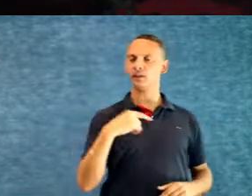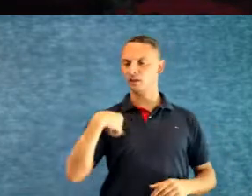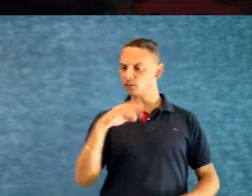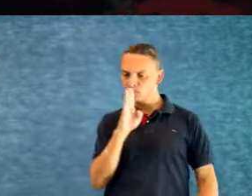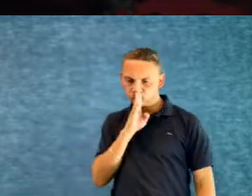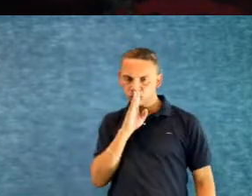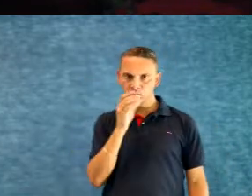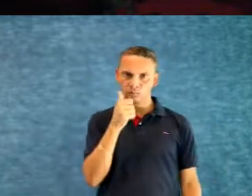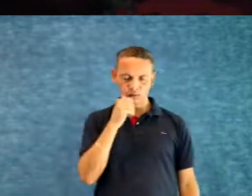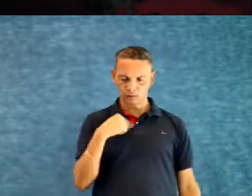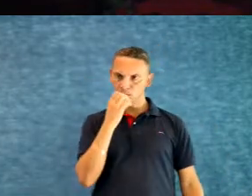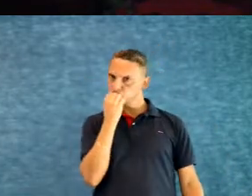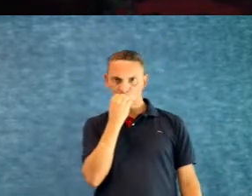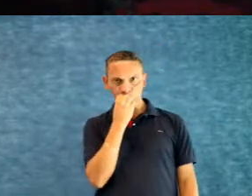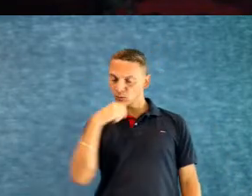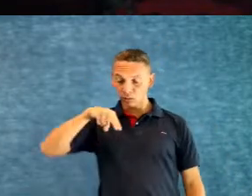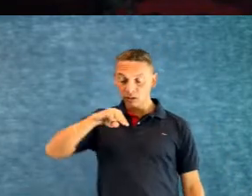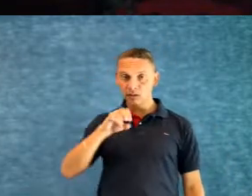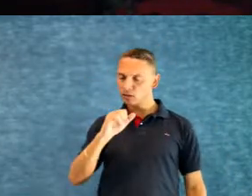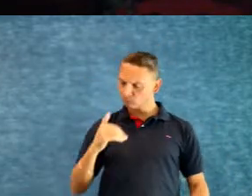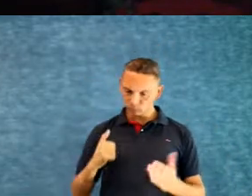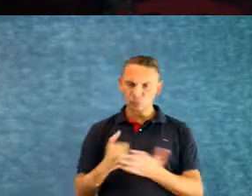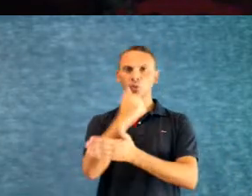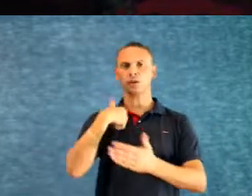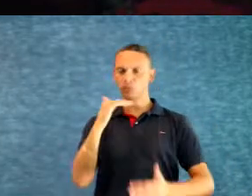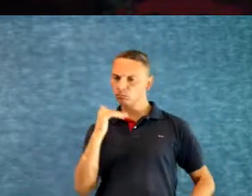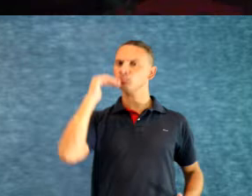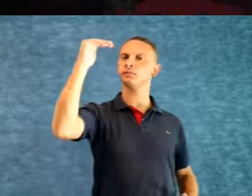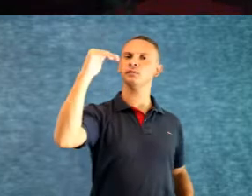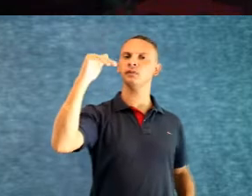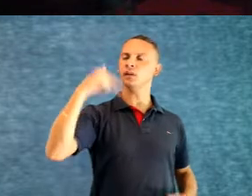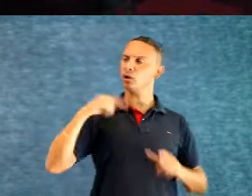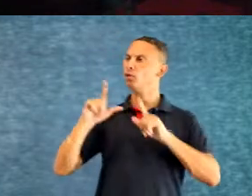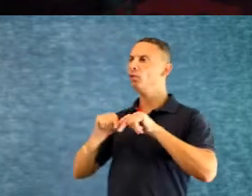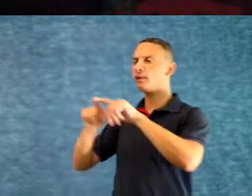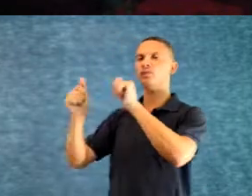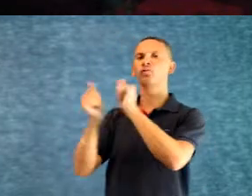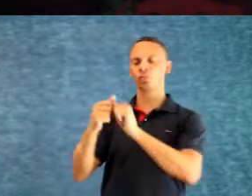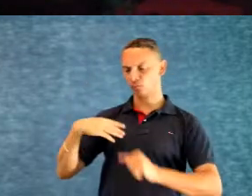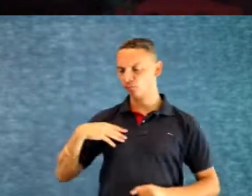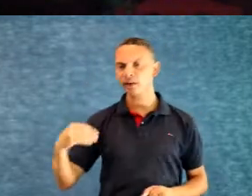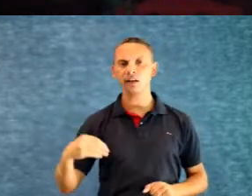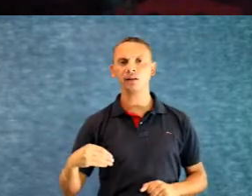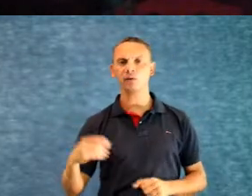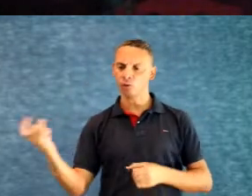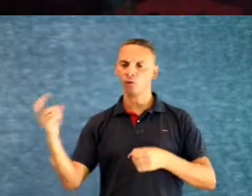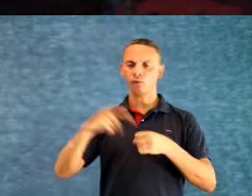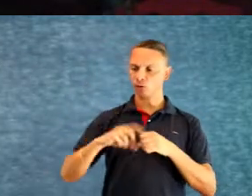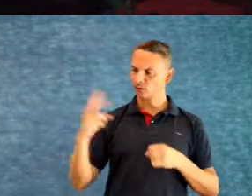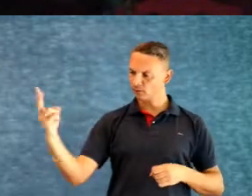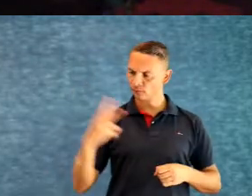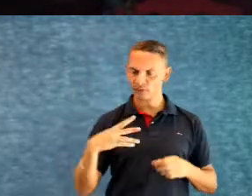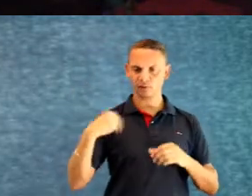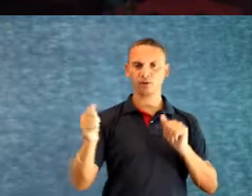eu fico imaginando, deve ser uma pesquisa incrível, quem foi Lívia, porque ela era uma mulher, filha de Nízia Floresta, ela